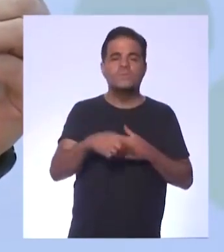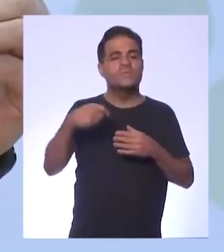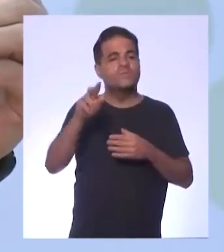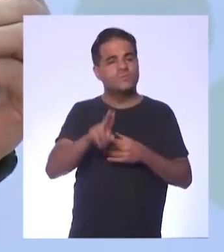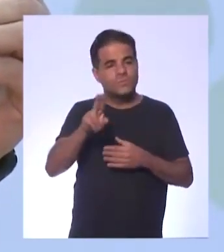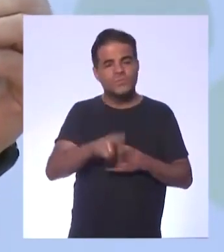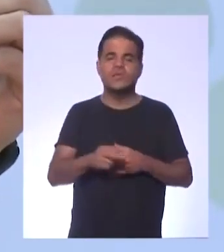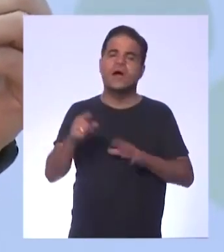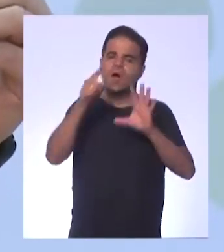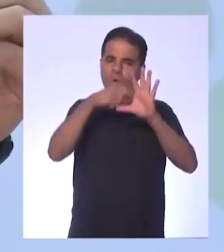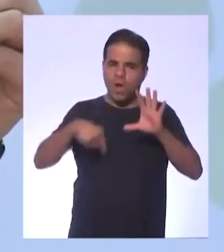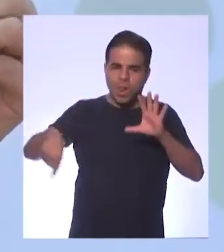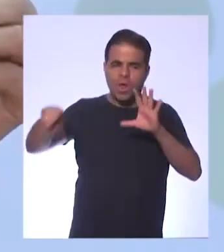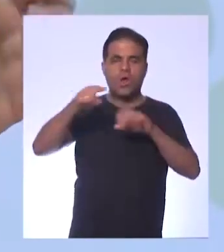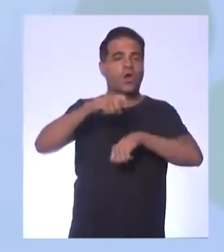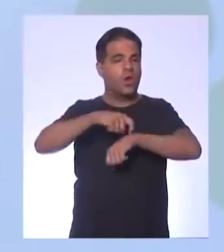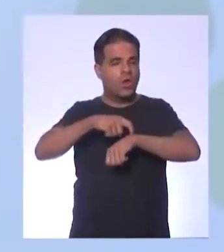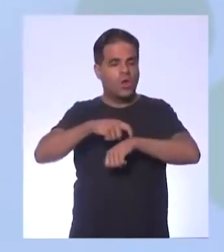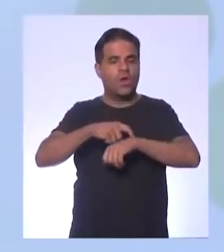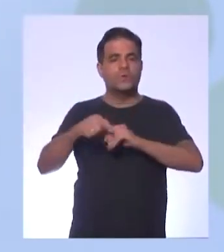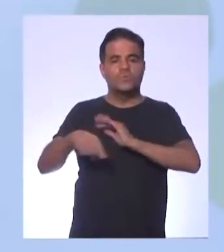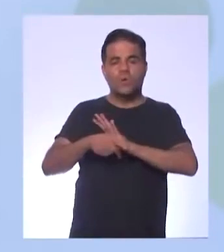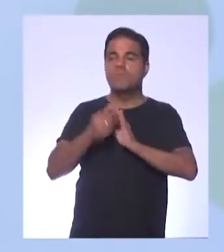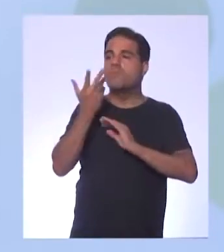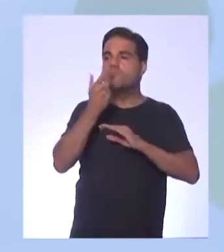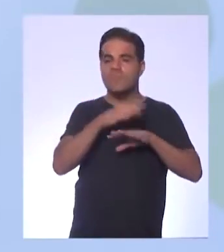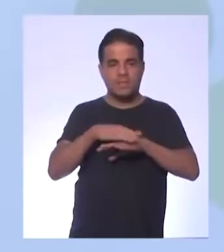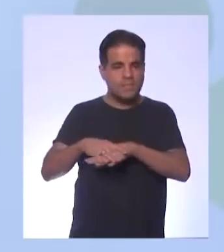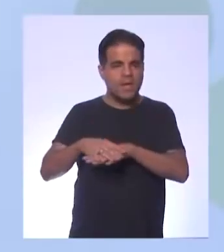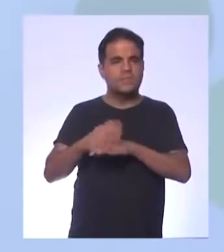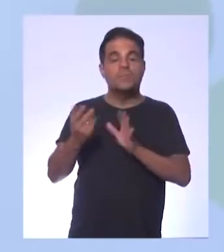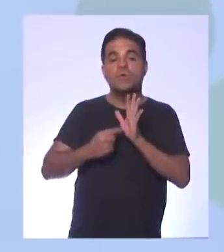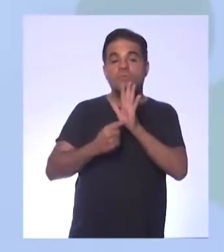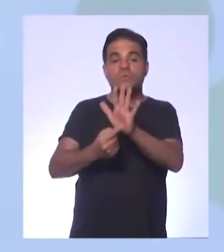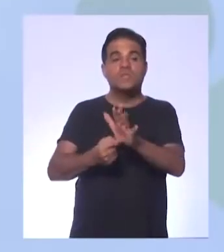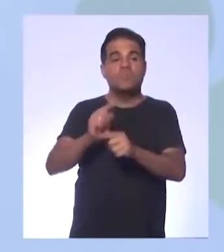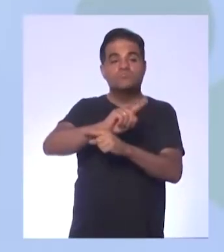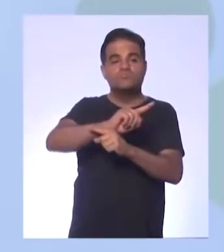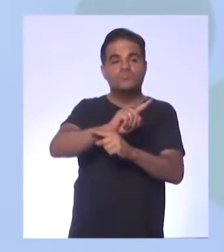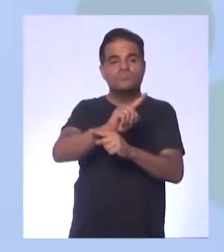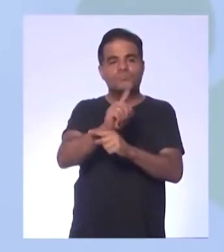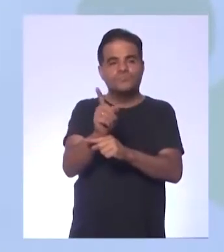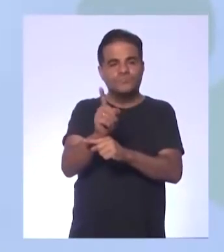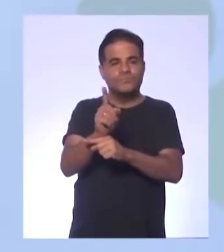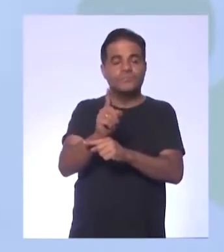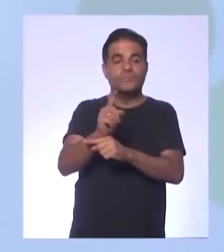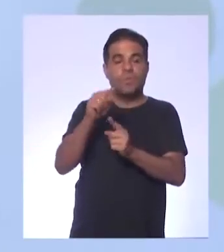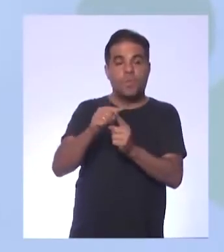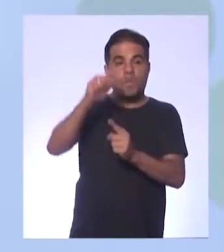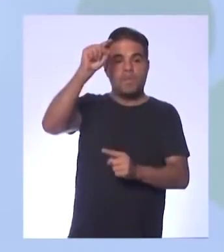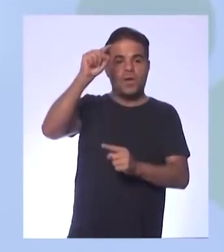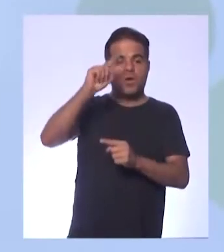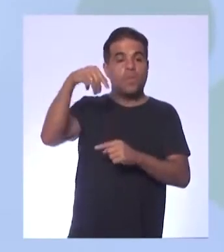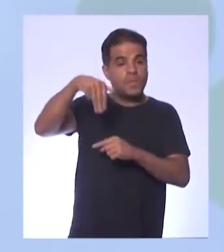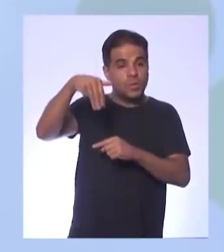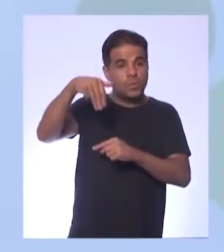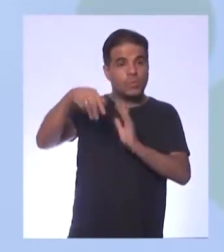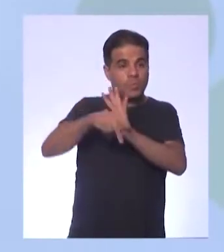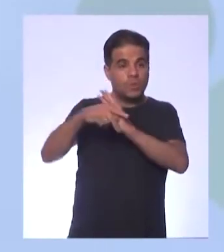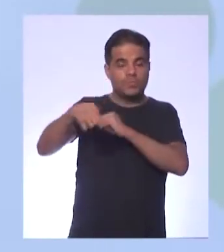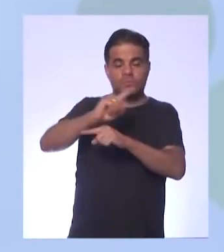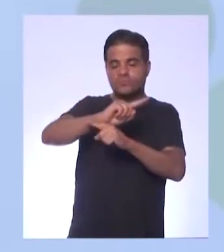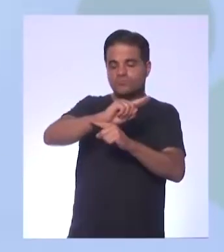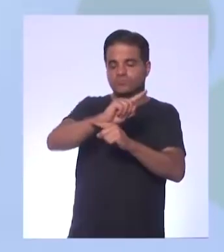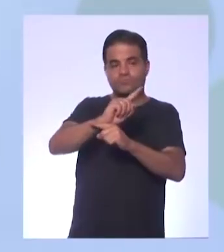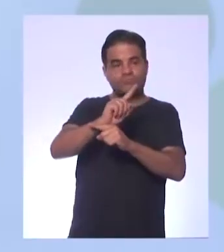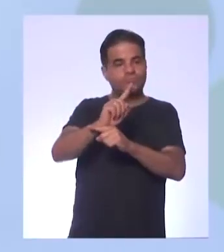relógio de matemática. Mas o que eu quero mostrar nesse relógio? Eu quero mostrar o sentido do ponteiro. Ó. Olha esse ponteiro aqui de cima, que é o maior, diminuto. Este sentido